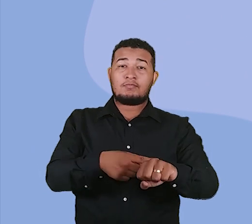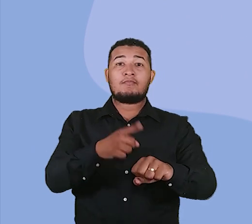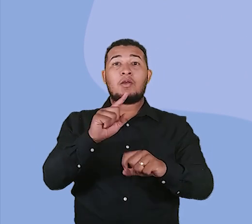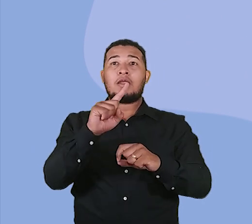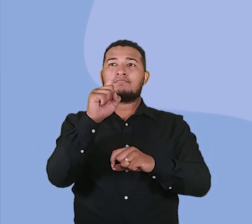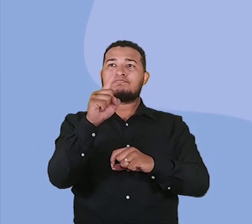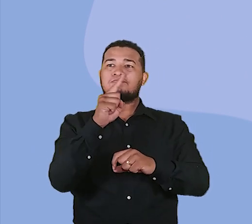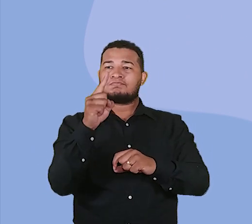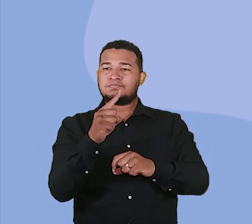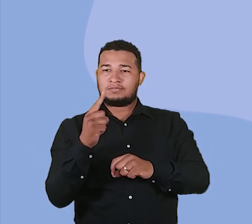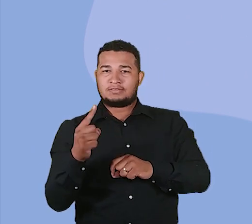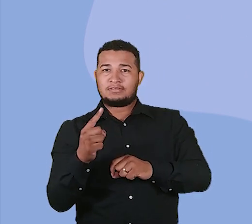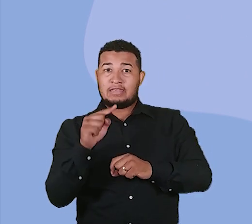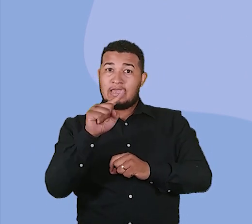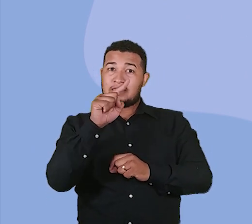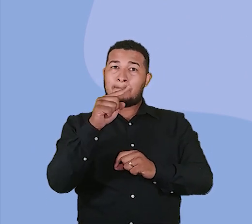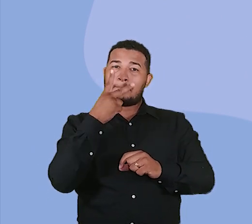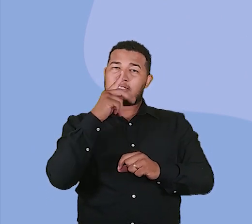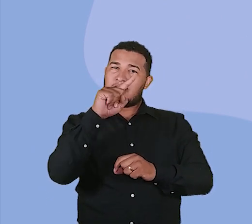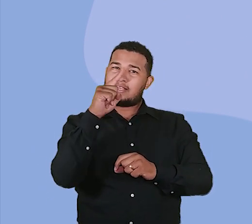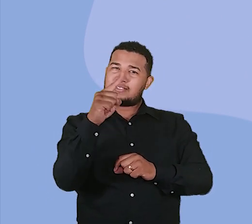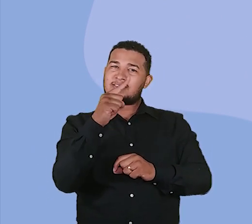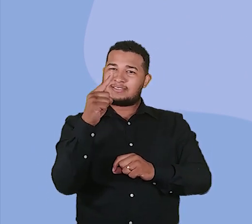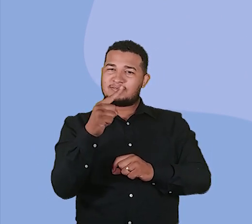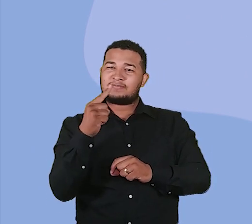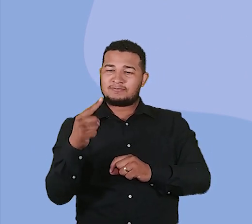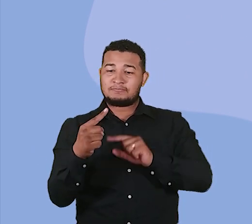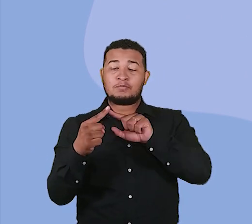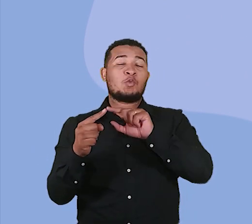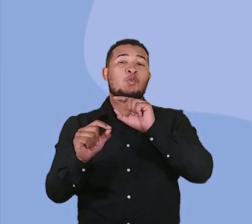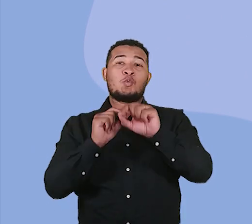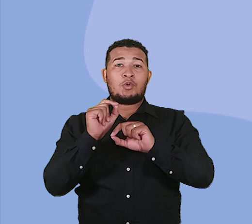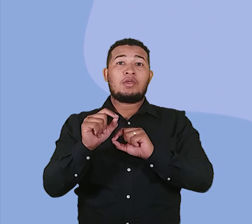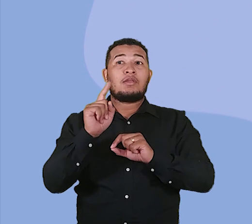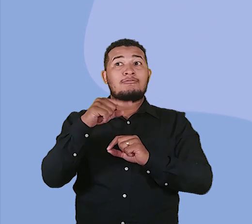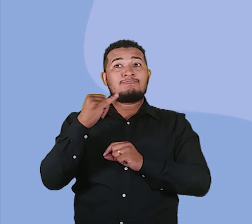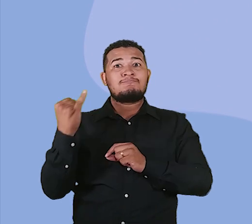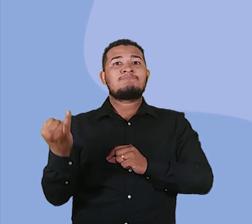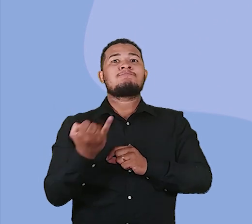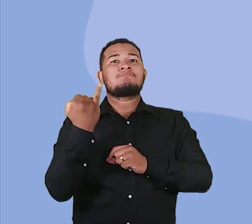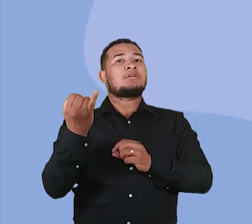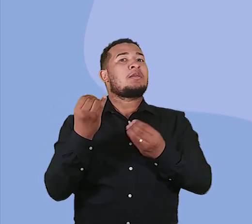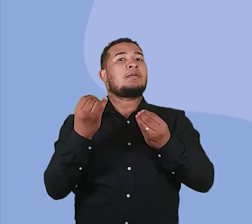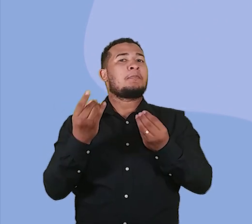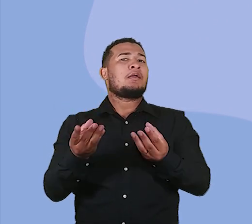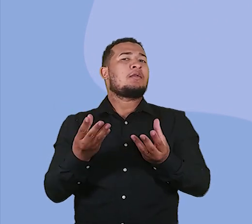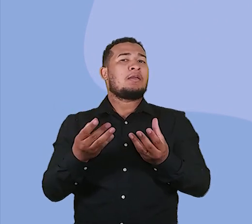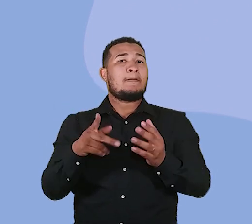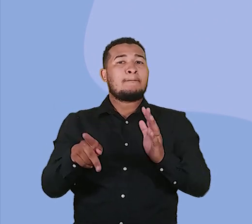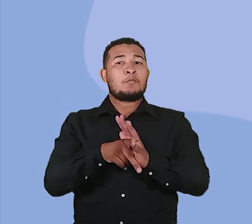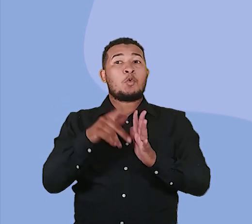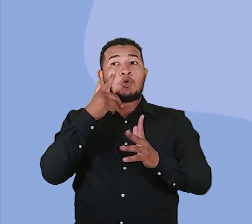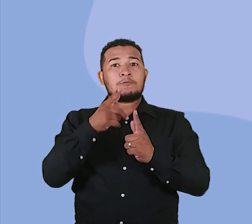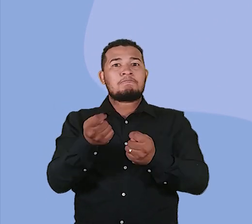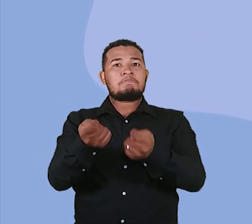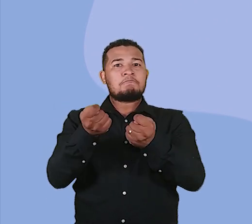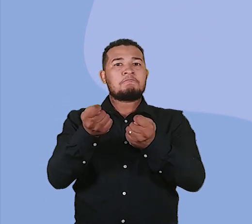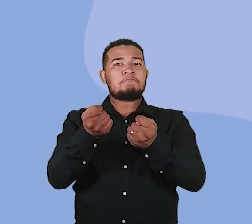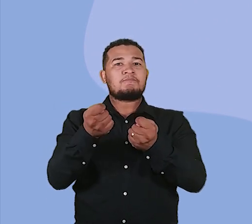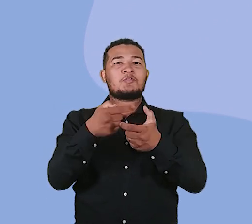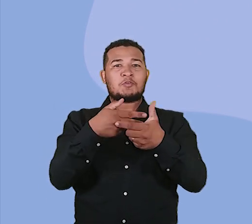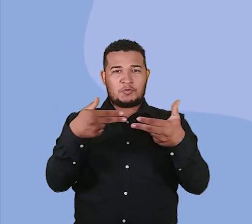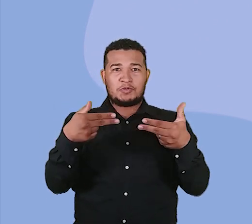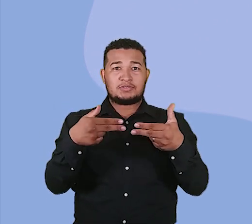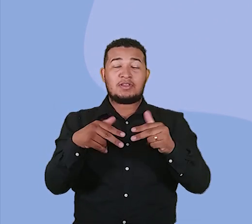espiral então essa espiral do parafuso ela é muito importante para fazer o quê fixar